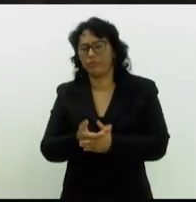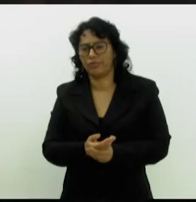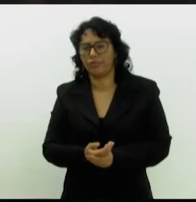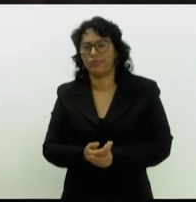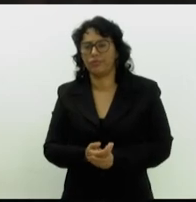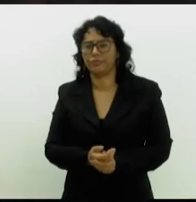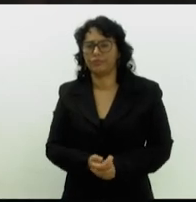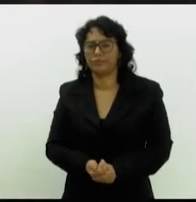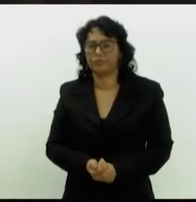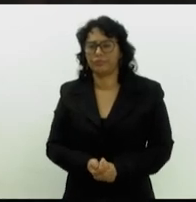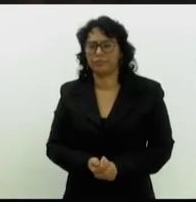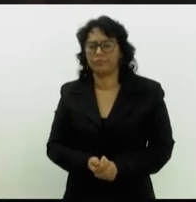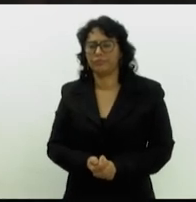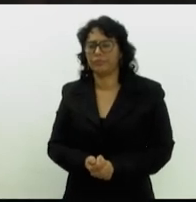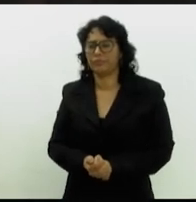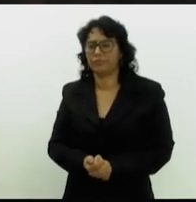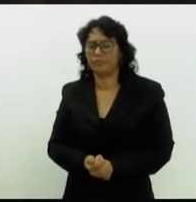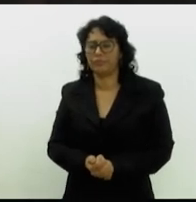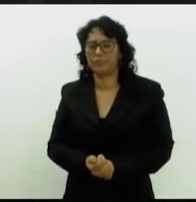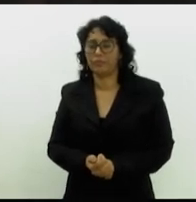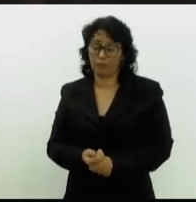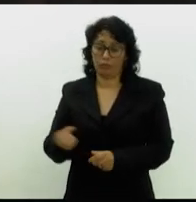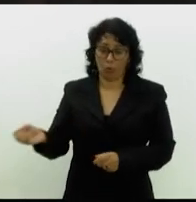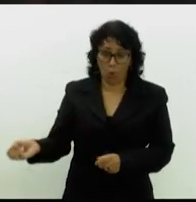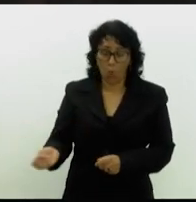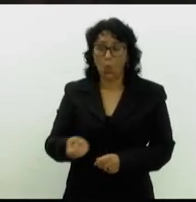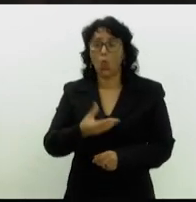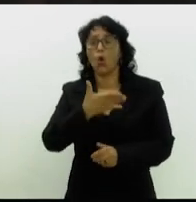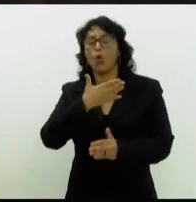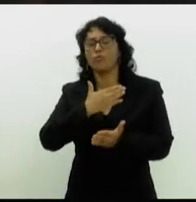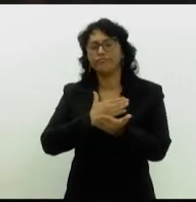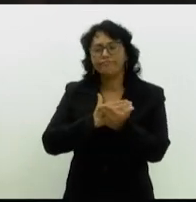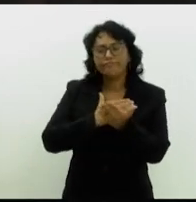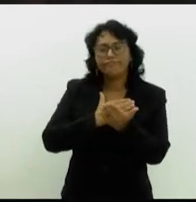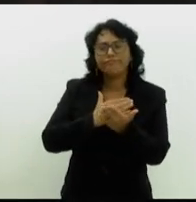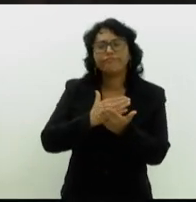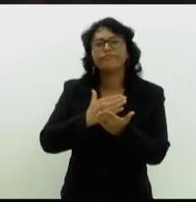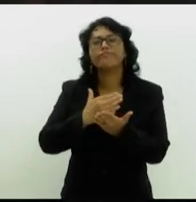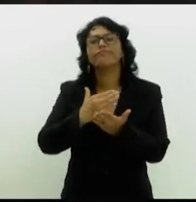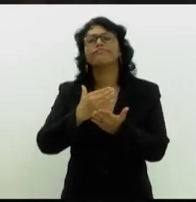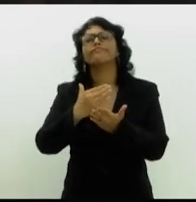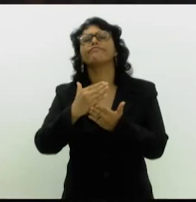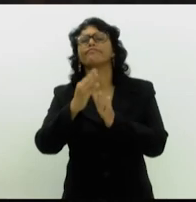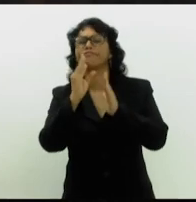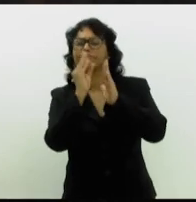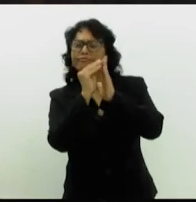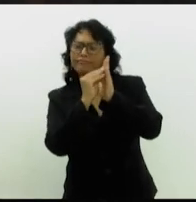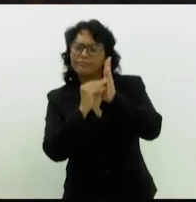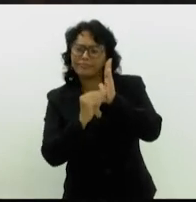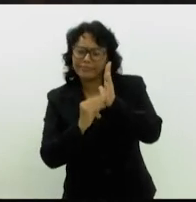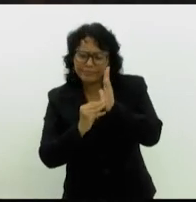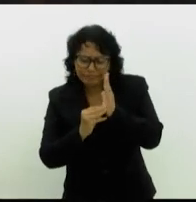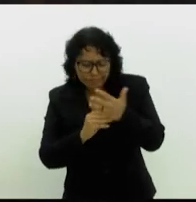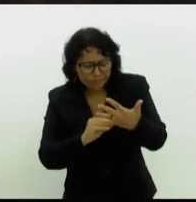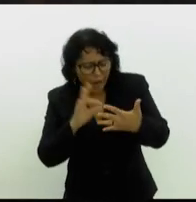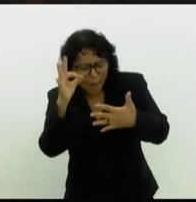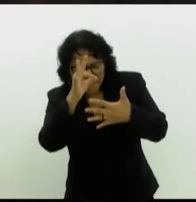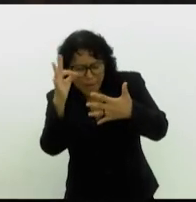e para entrar nesse novo regime havia uma série de exigências